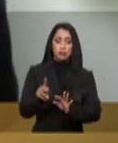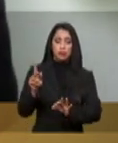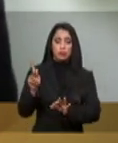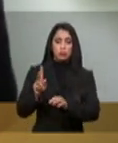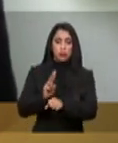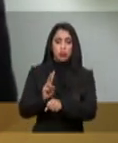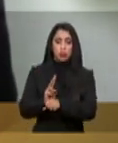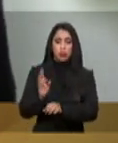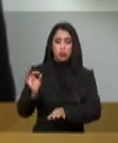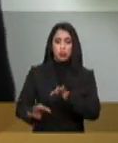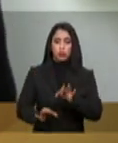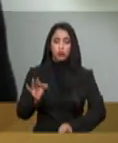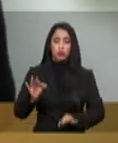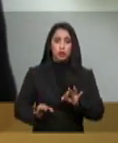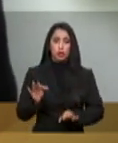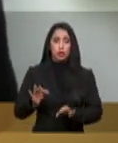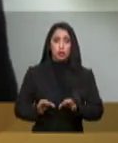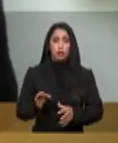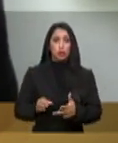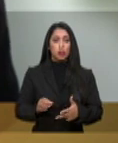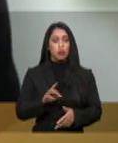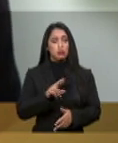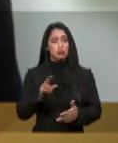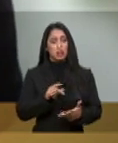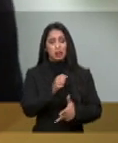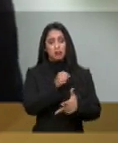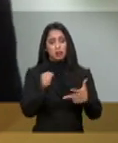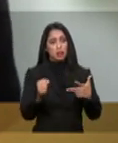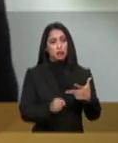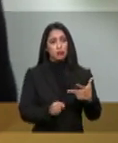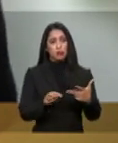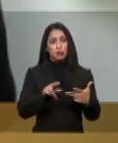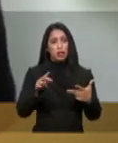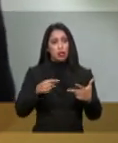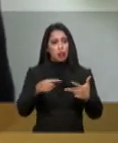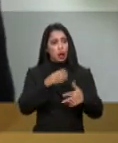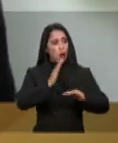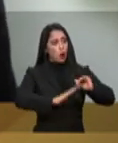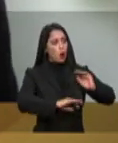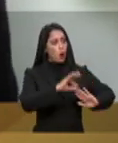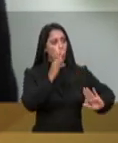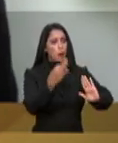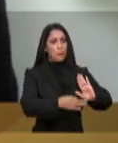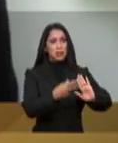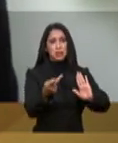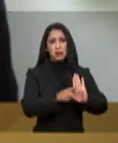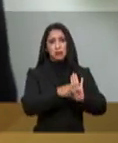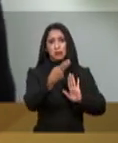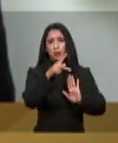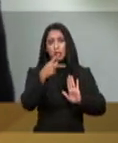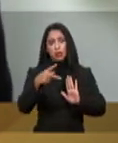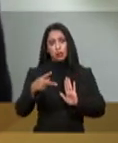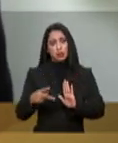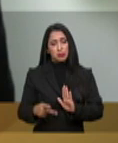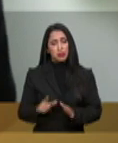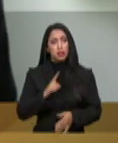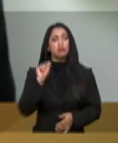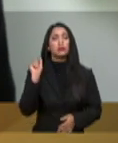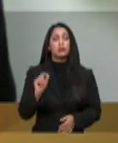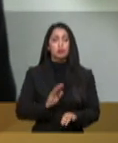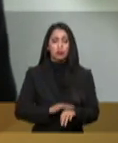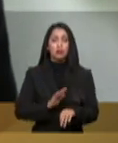sem qualquer óbvio à atuação dos poderes públicos, cada qual no âmbito das competências que lhes são próprias e no tempo próprio